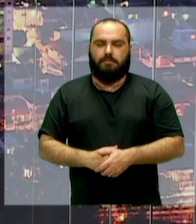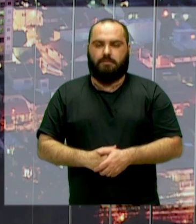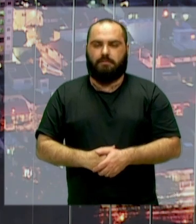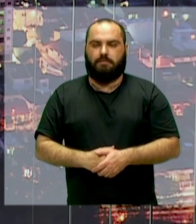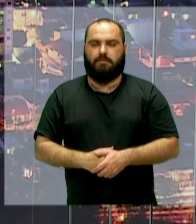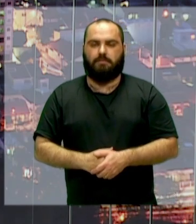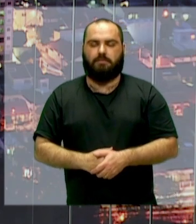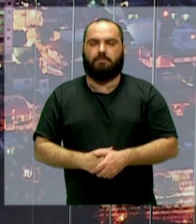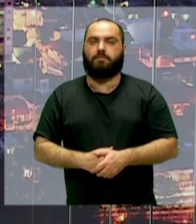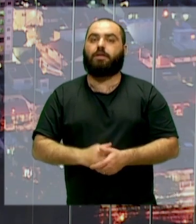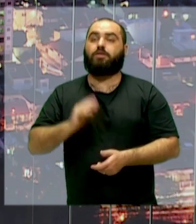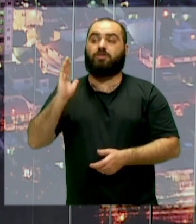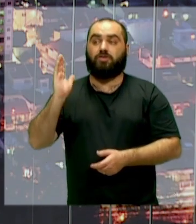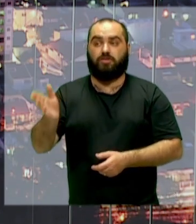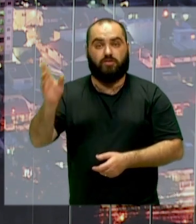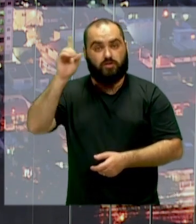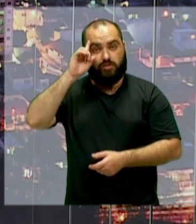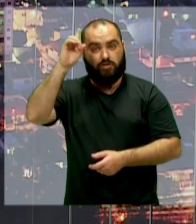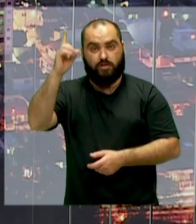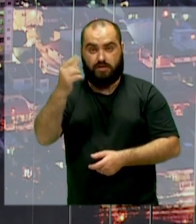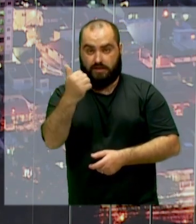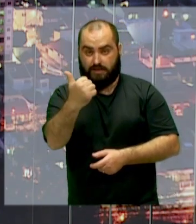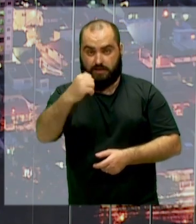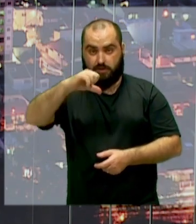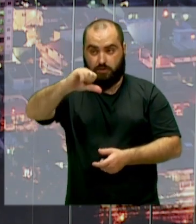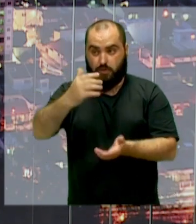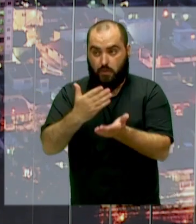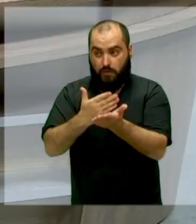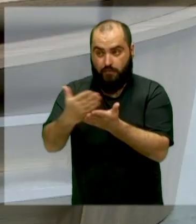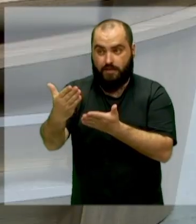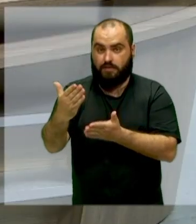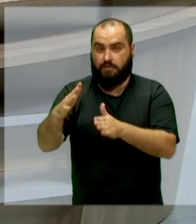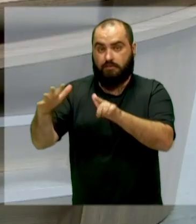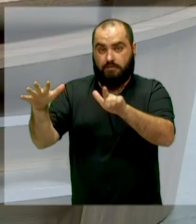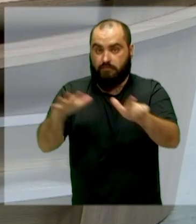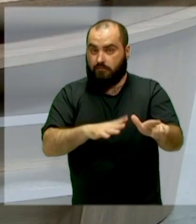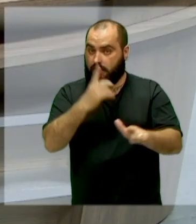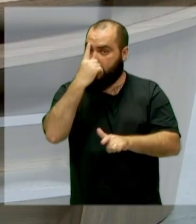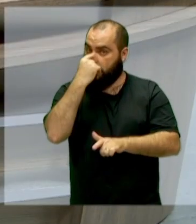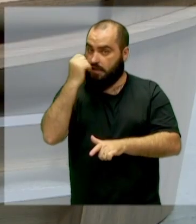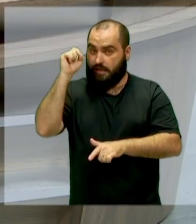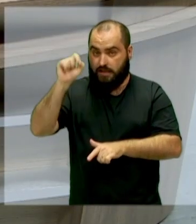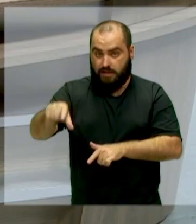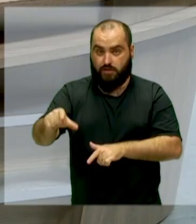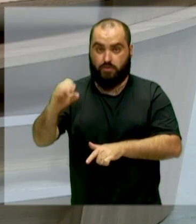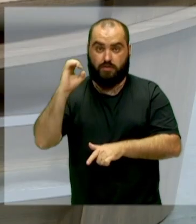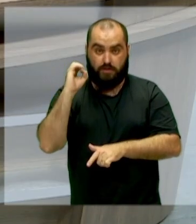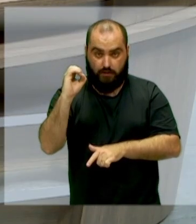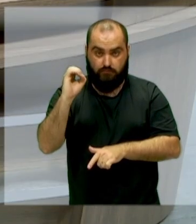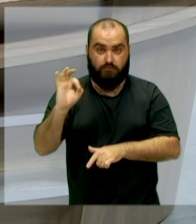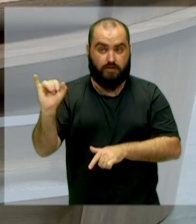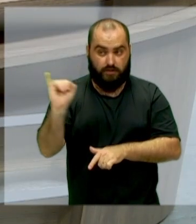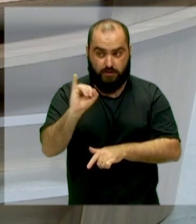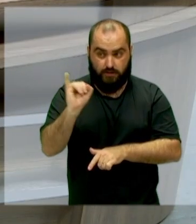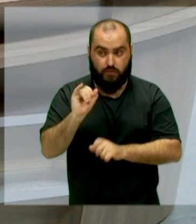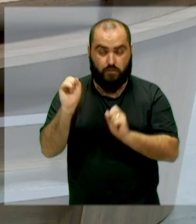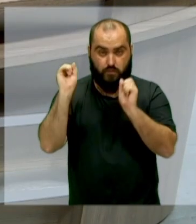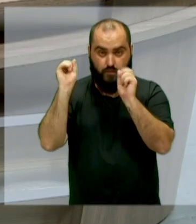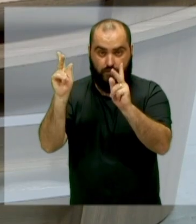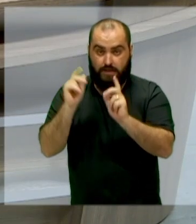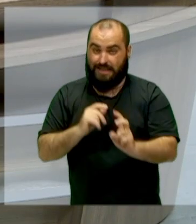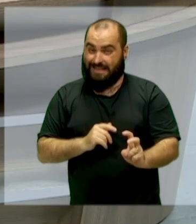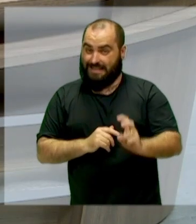eh já no dia 19 começa a semana Lixo Zero aqui de Itajaí quinta